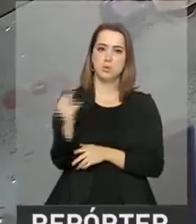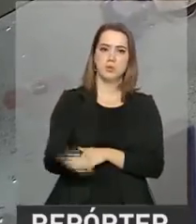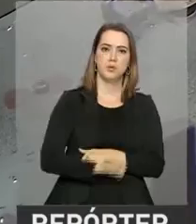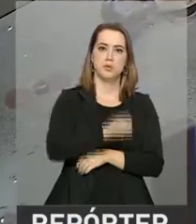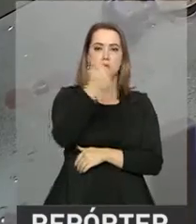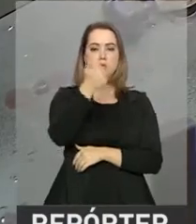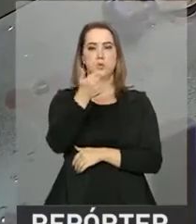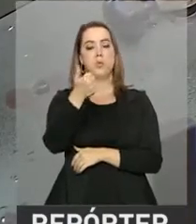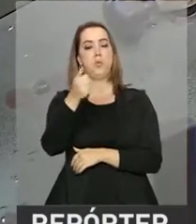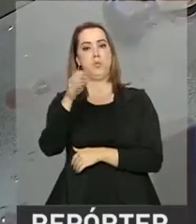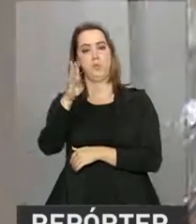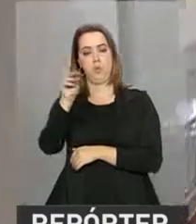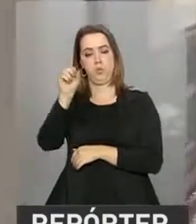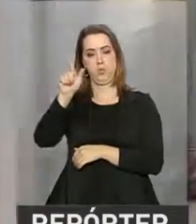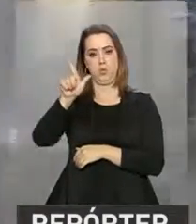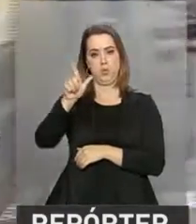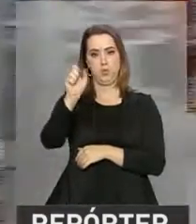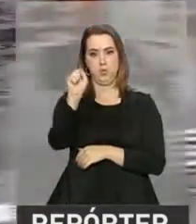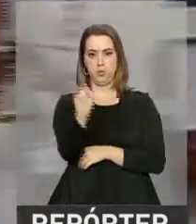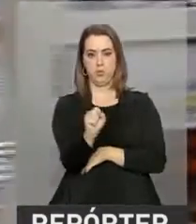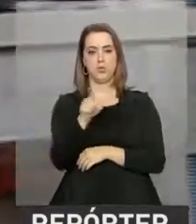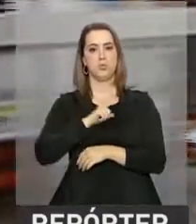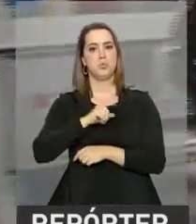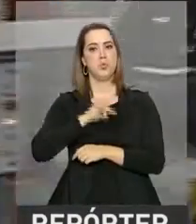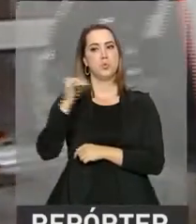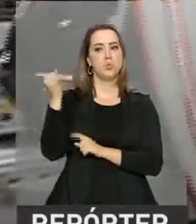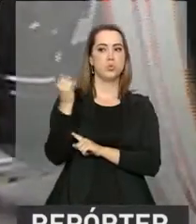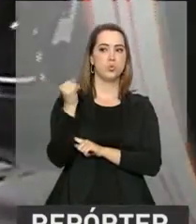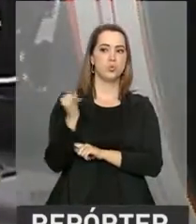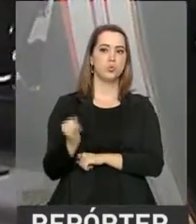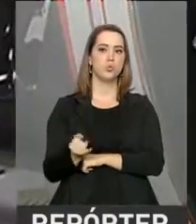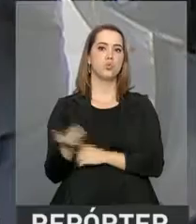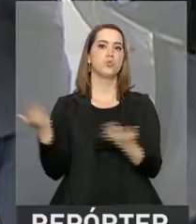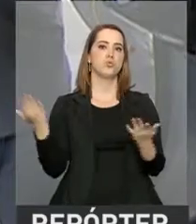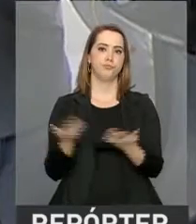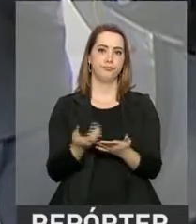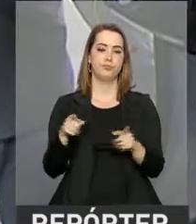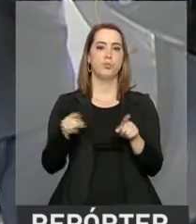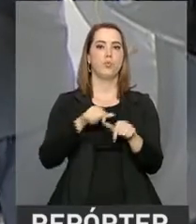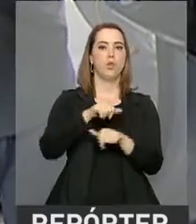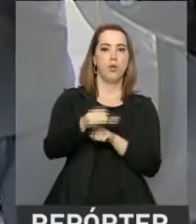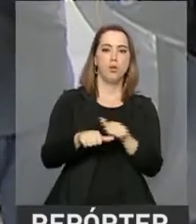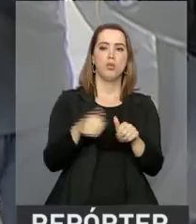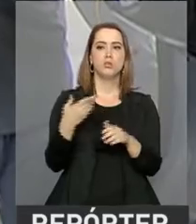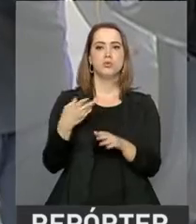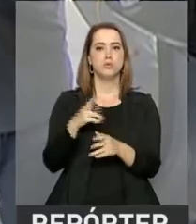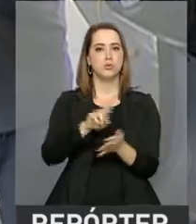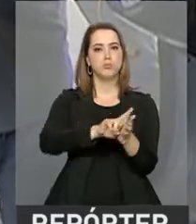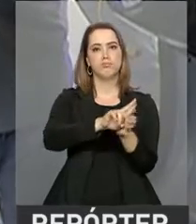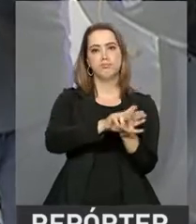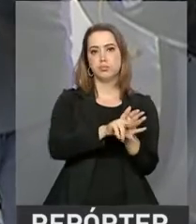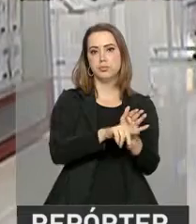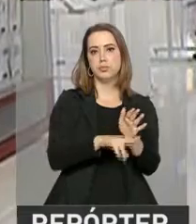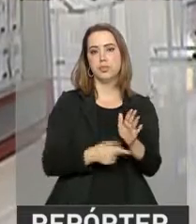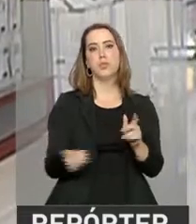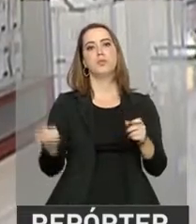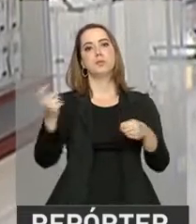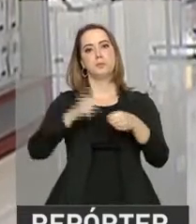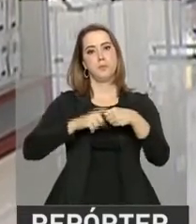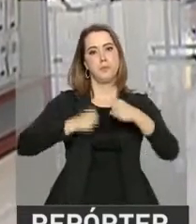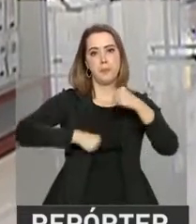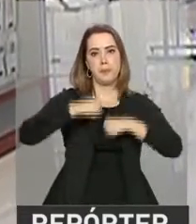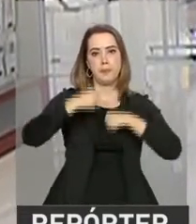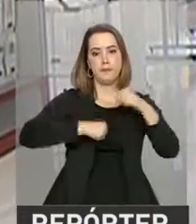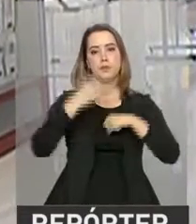desempenho da Bolsa de Valores até juros menores cobrados pelo mercado, passando pela recuperação da produção industrial nos